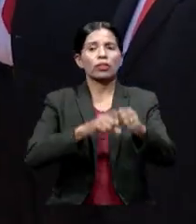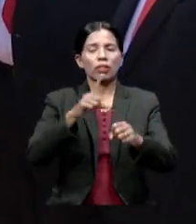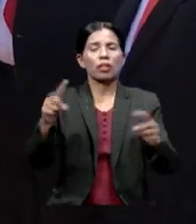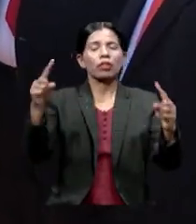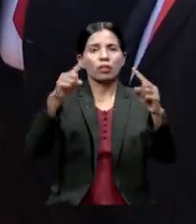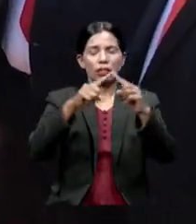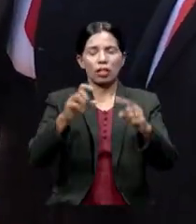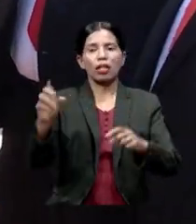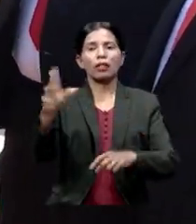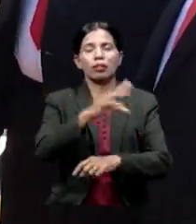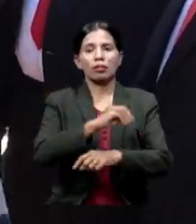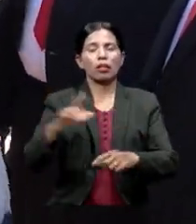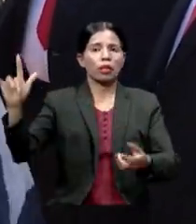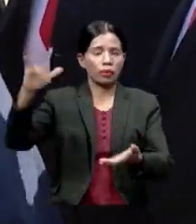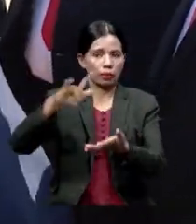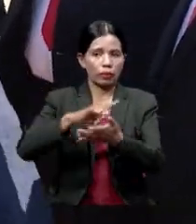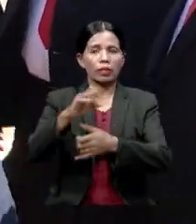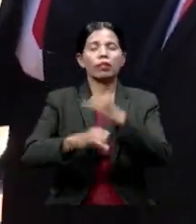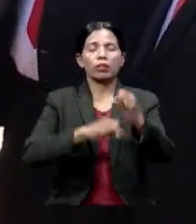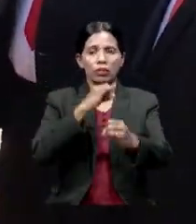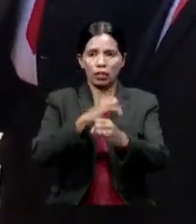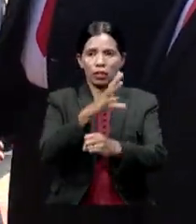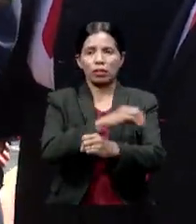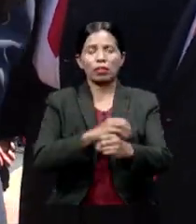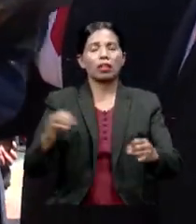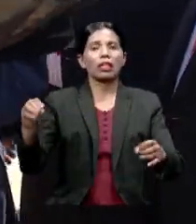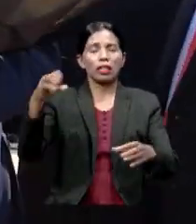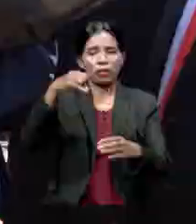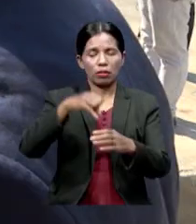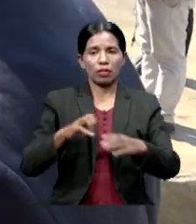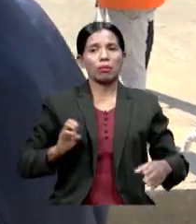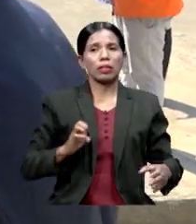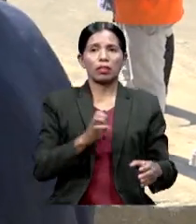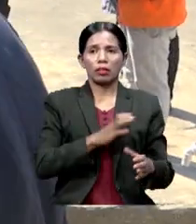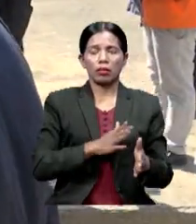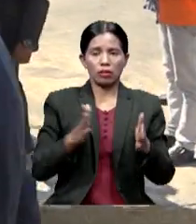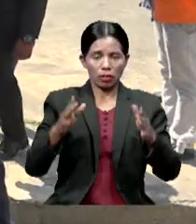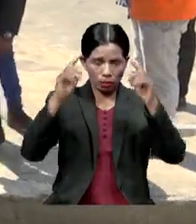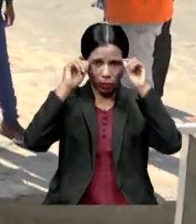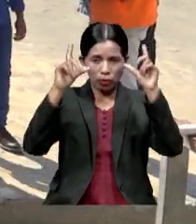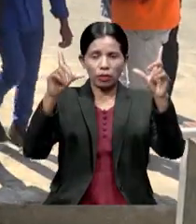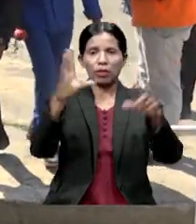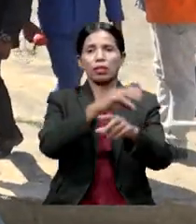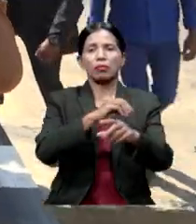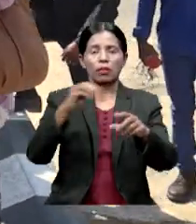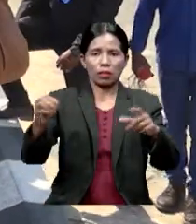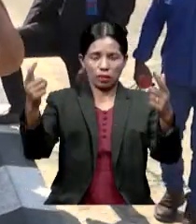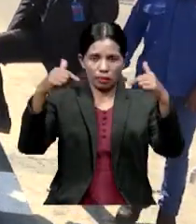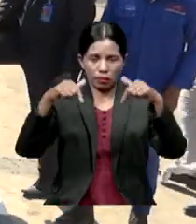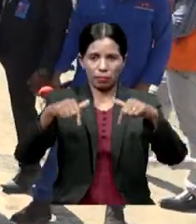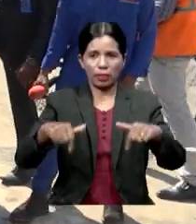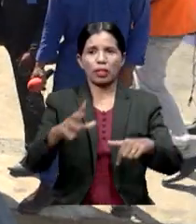Uluk, Aeroporto Internacional Nicolau Lobato, inclui a embaixadora Portugal e a Timor-Leste. No embaixador a Timor-Leste e a Portugal